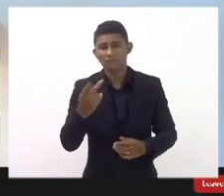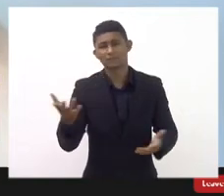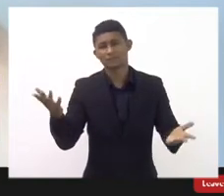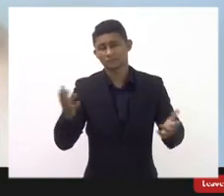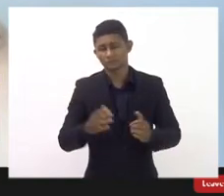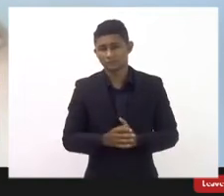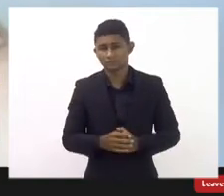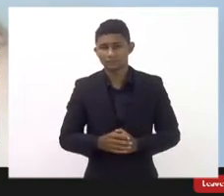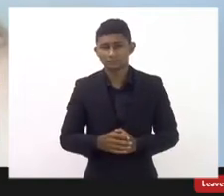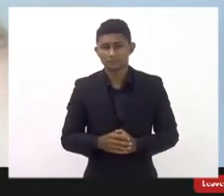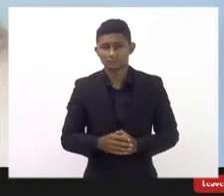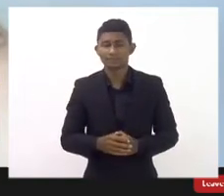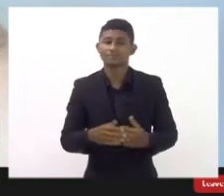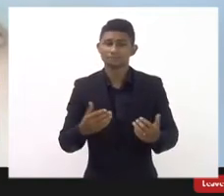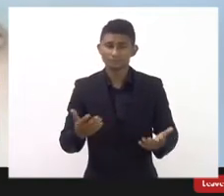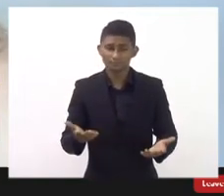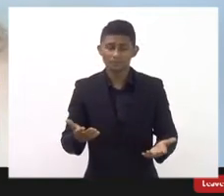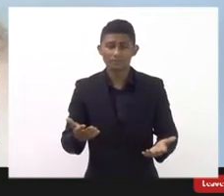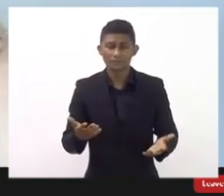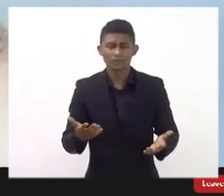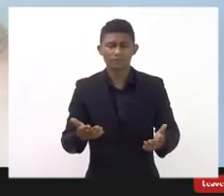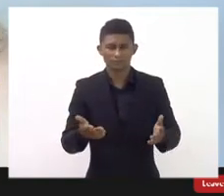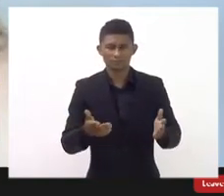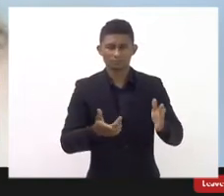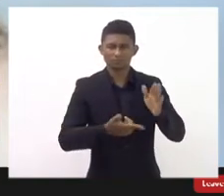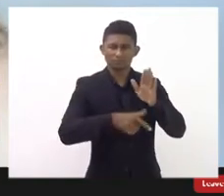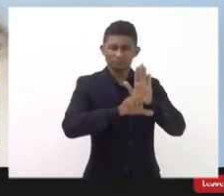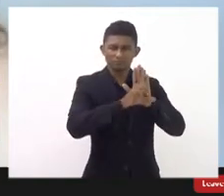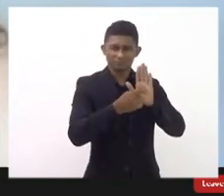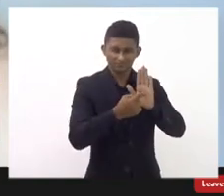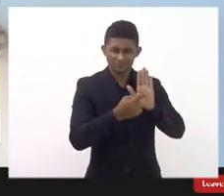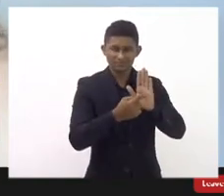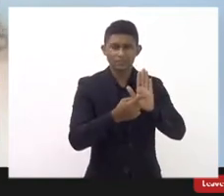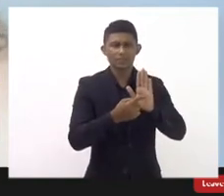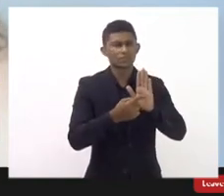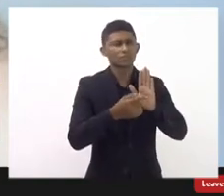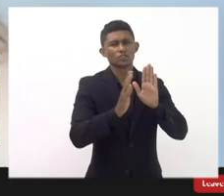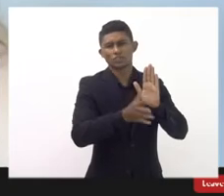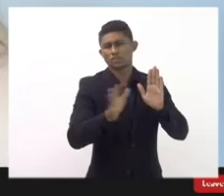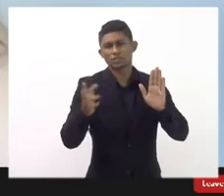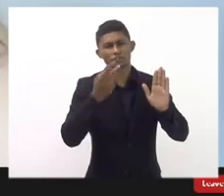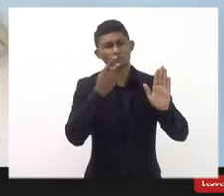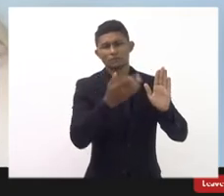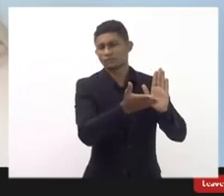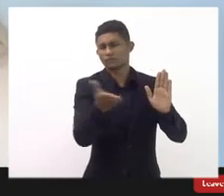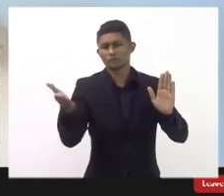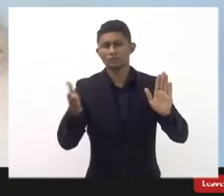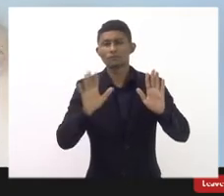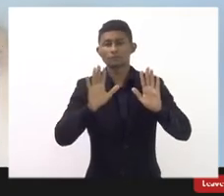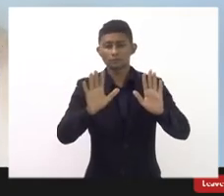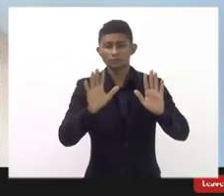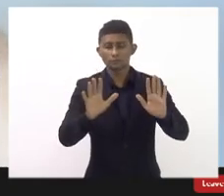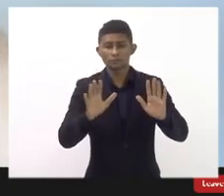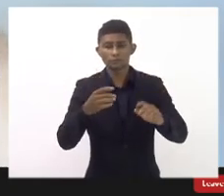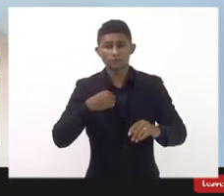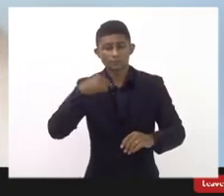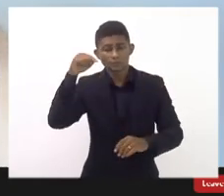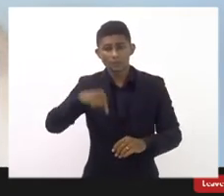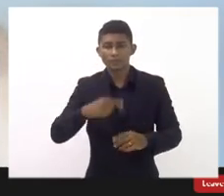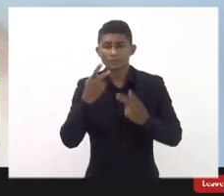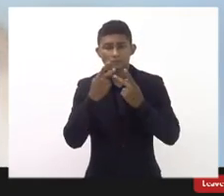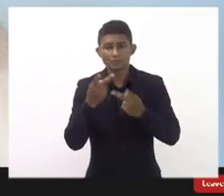todo o resgate, né, de todo esse processo legislativo, eu não vou me ater. E vou me ater ao fato de que o que a gente pode